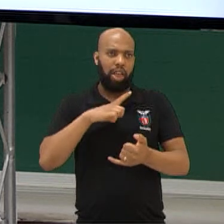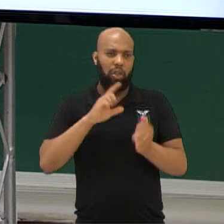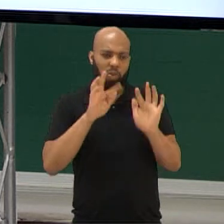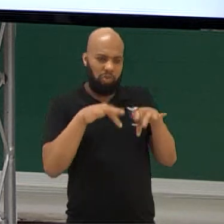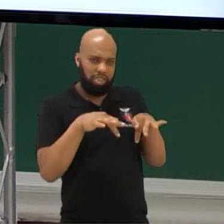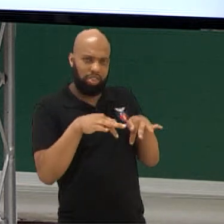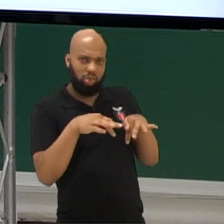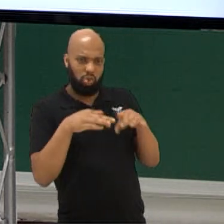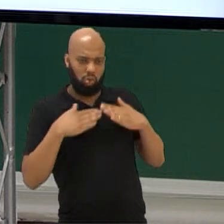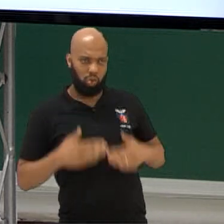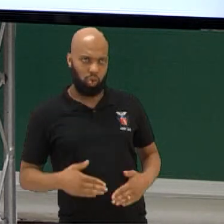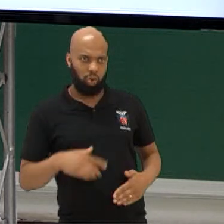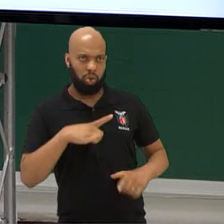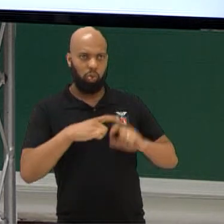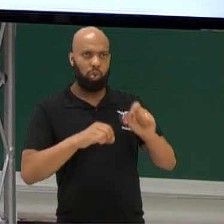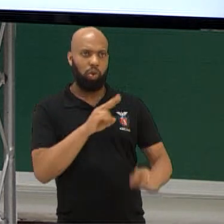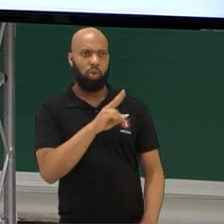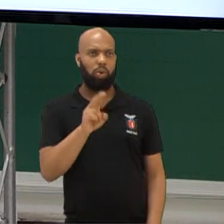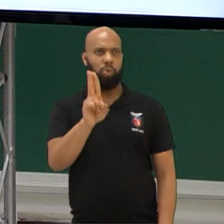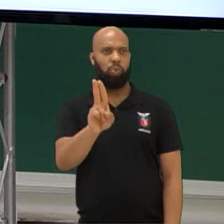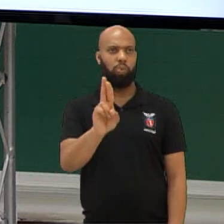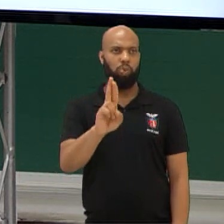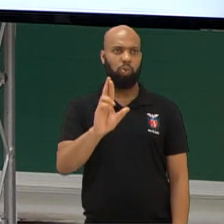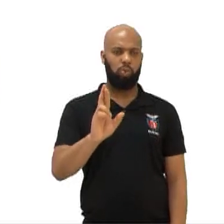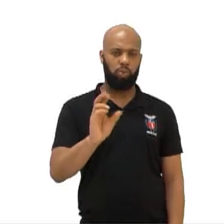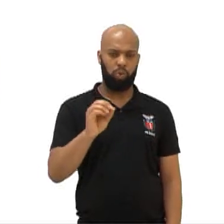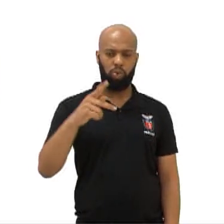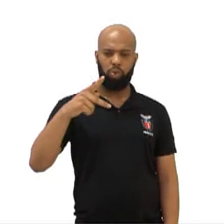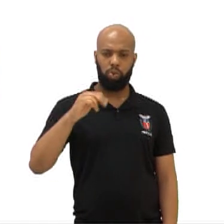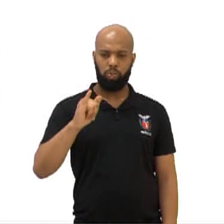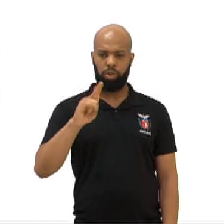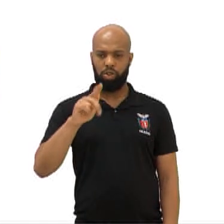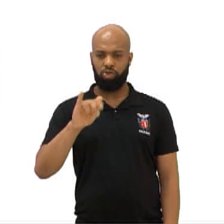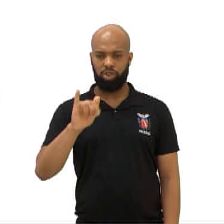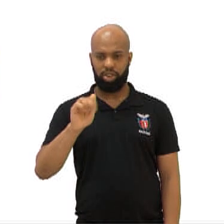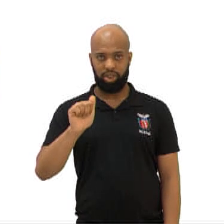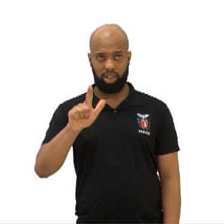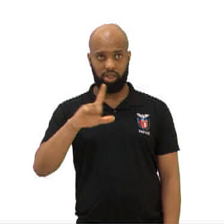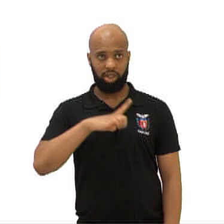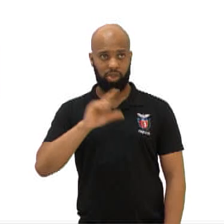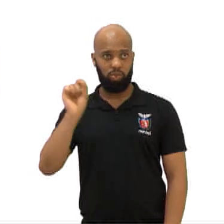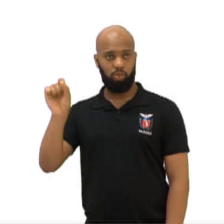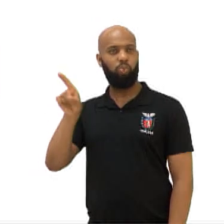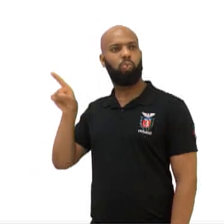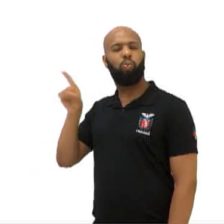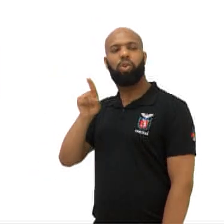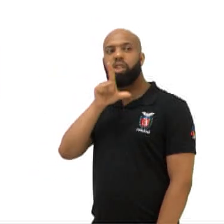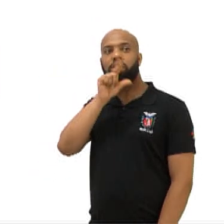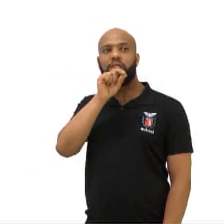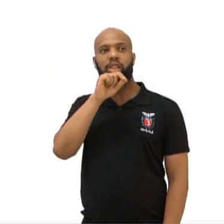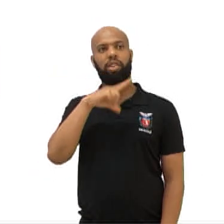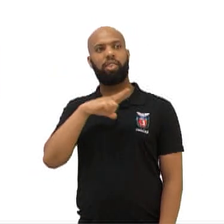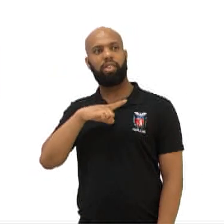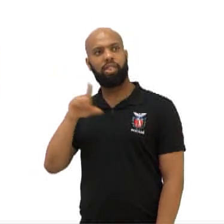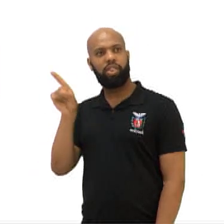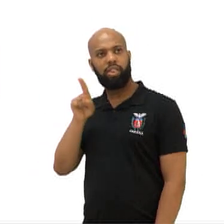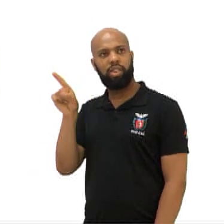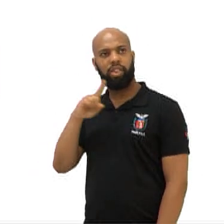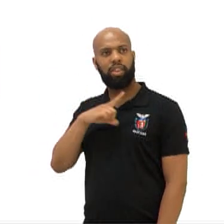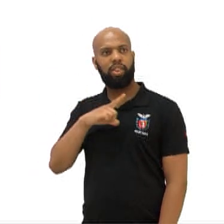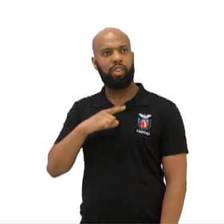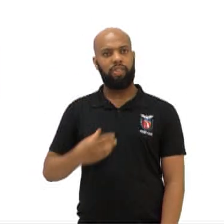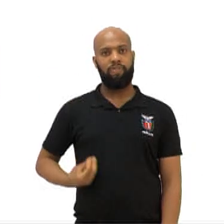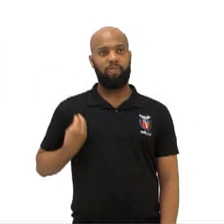glândula uropigial. Notem nessa figura que essa ave, essa que é uma ave que